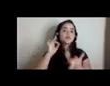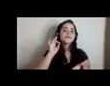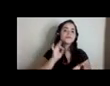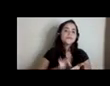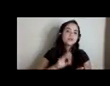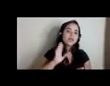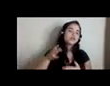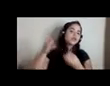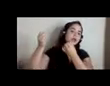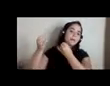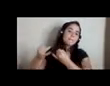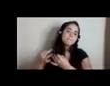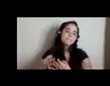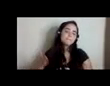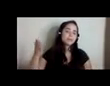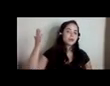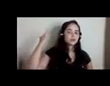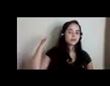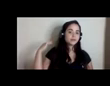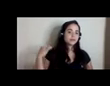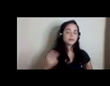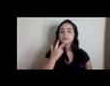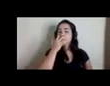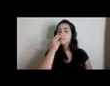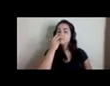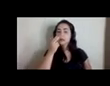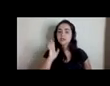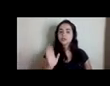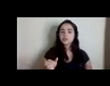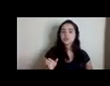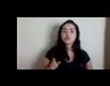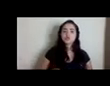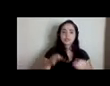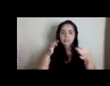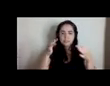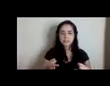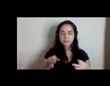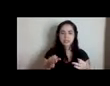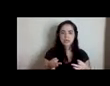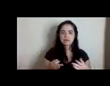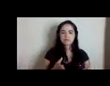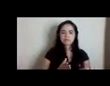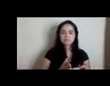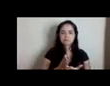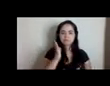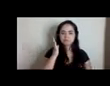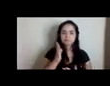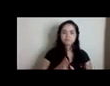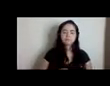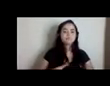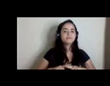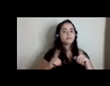antes, aquelas verdades que parecem já estabelecidas, pré-definidas, né?